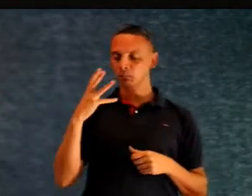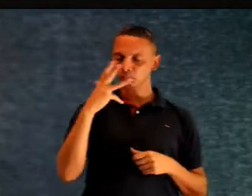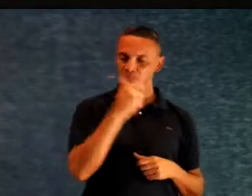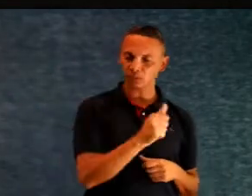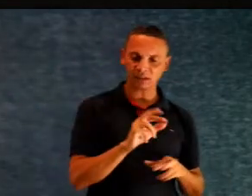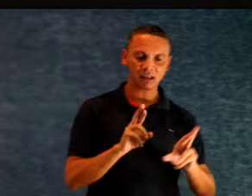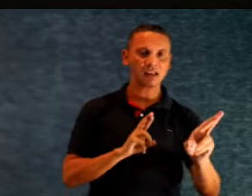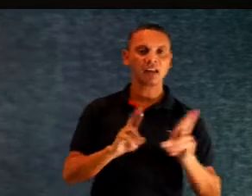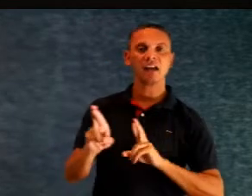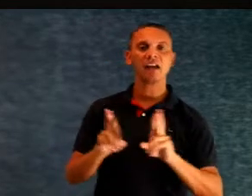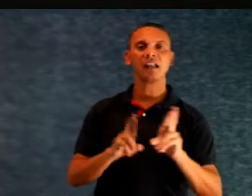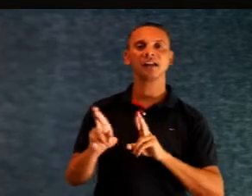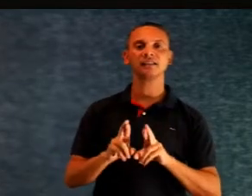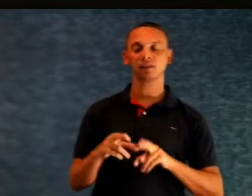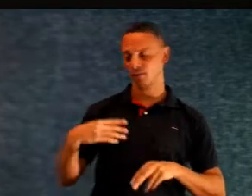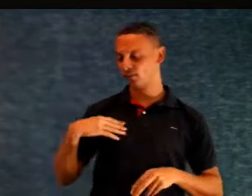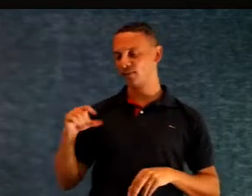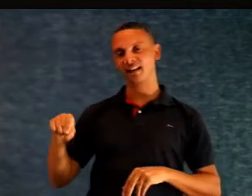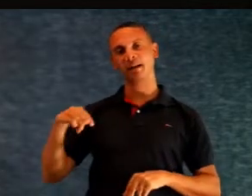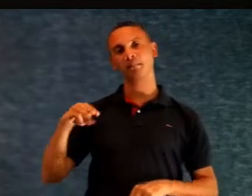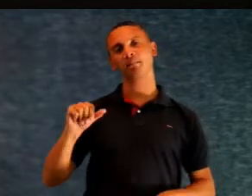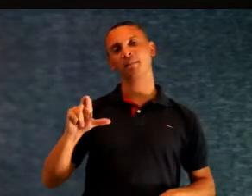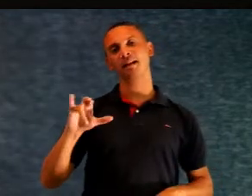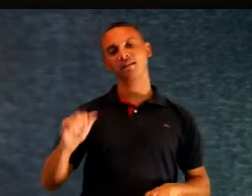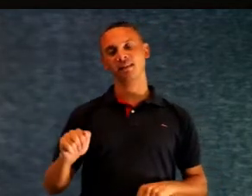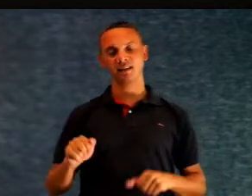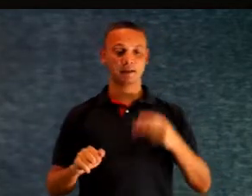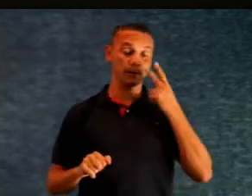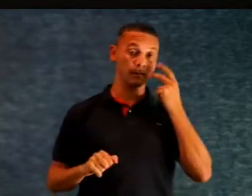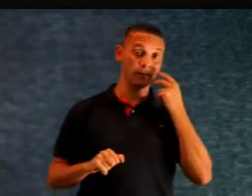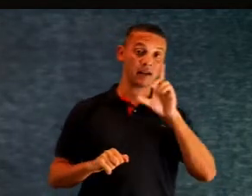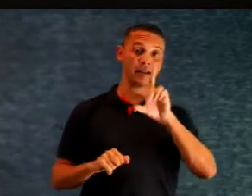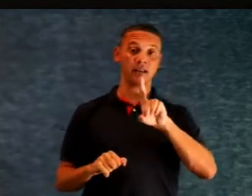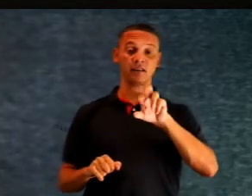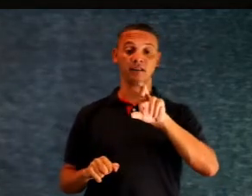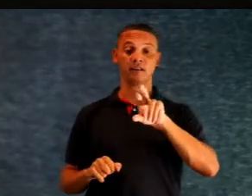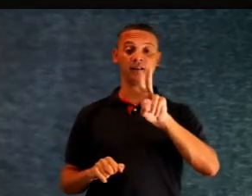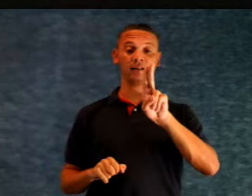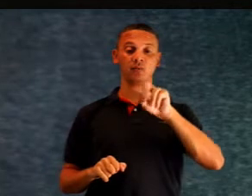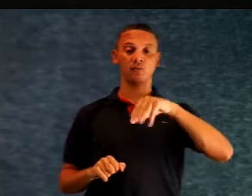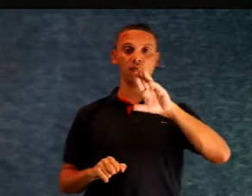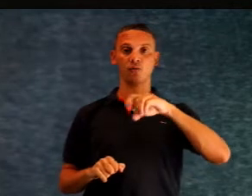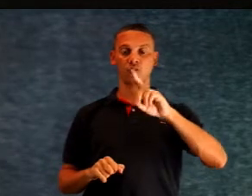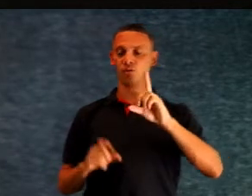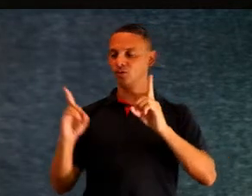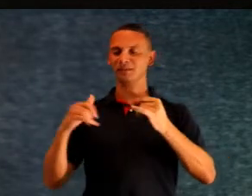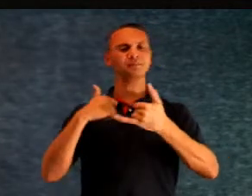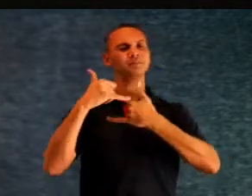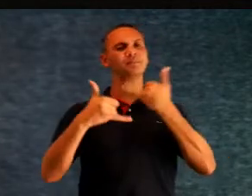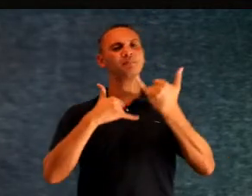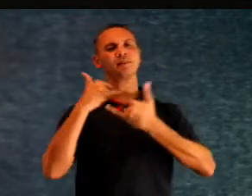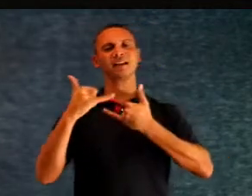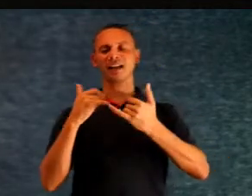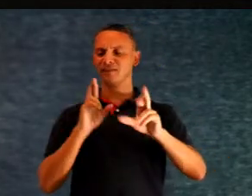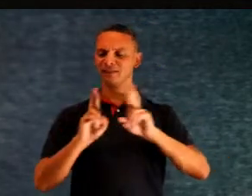muito formal, muito sério da filha para com o pai, né? Eles brincavam como amigos, né? Havia brincadeiras